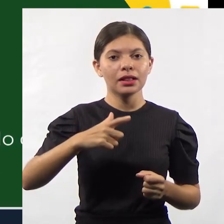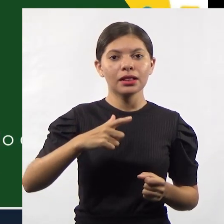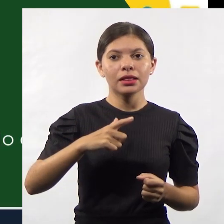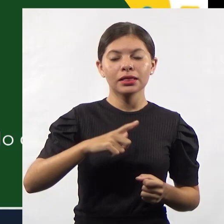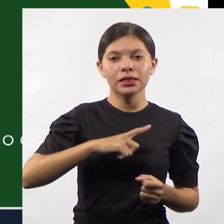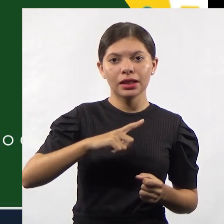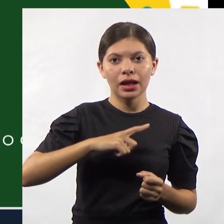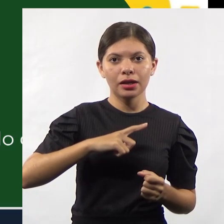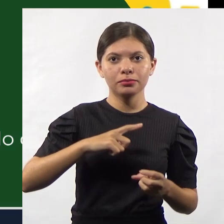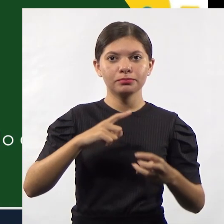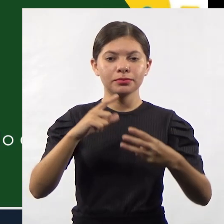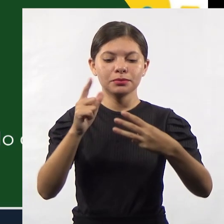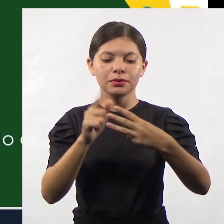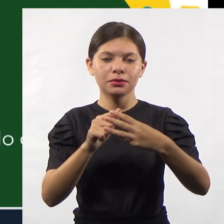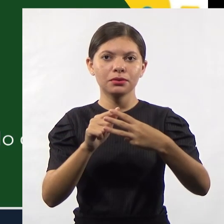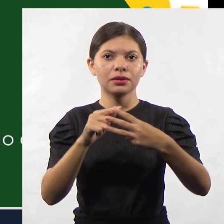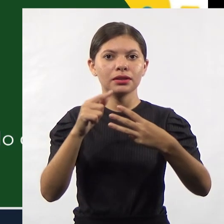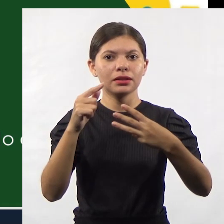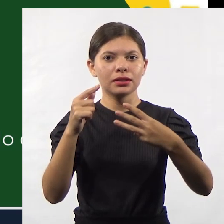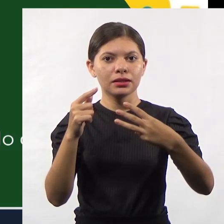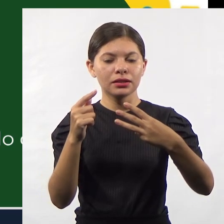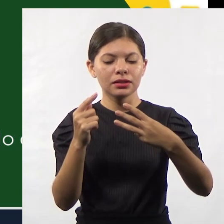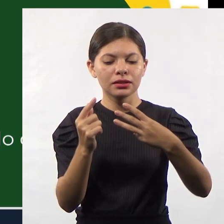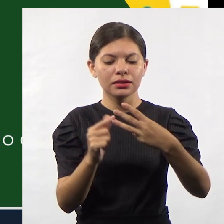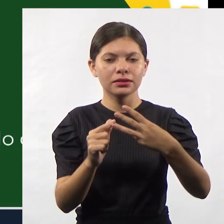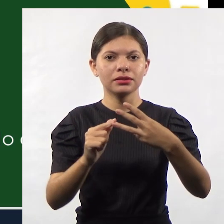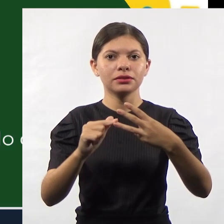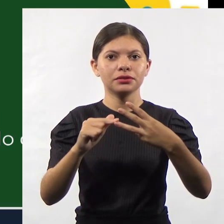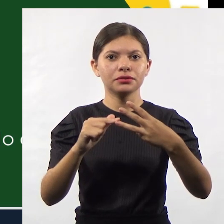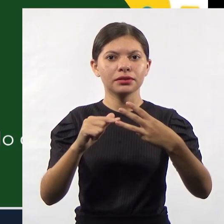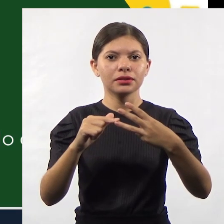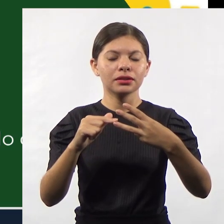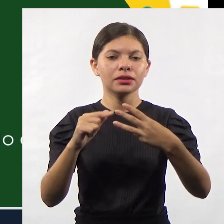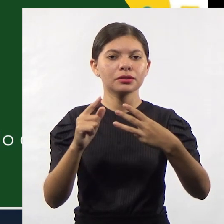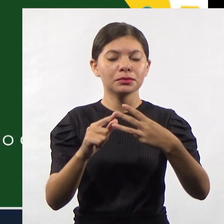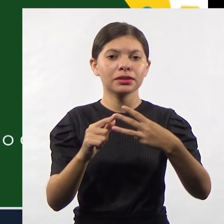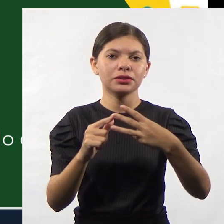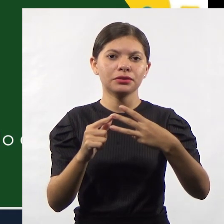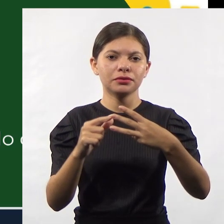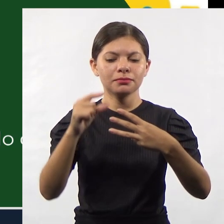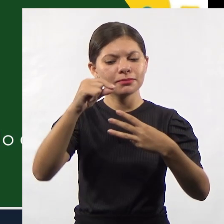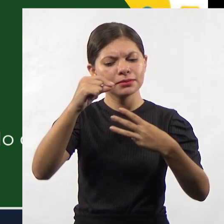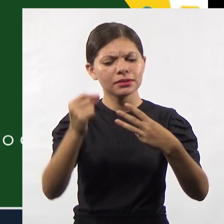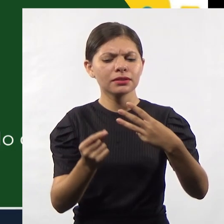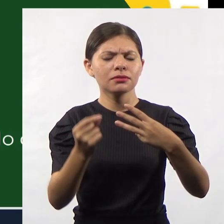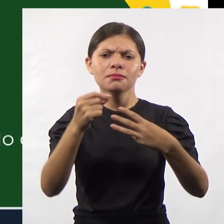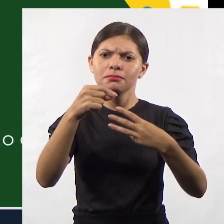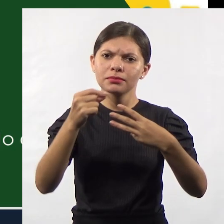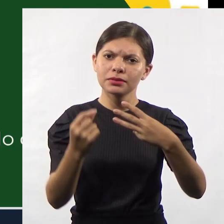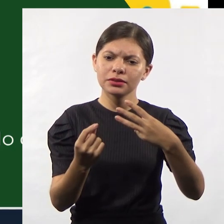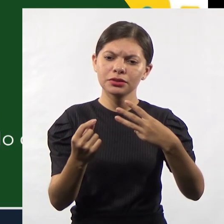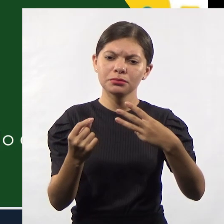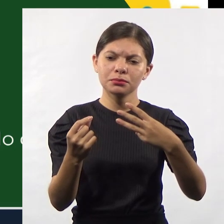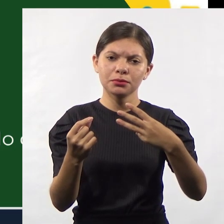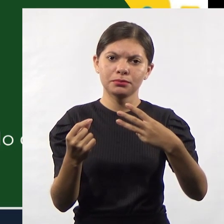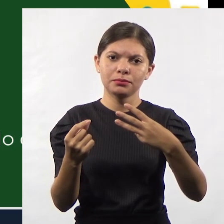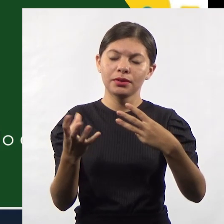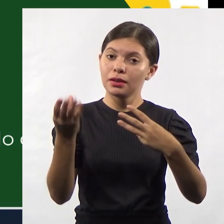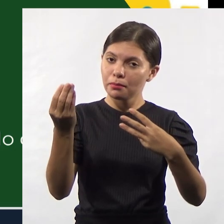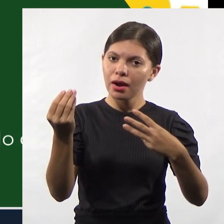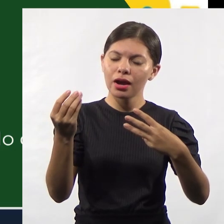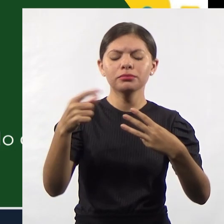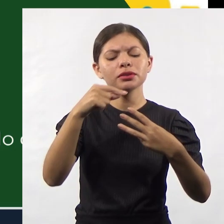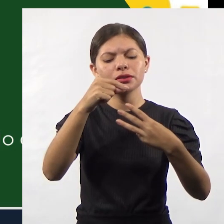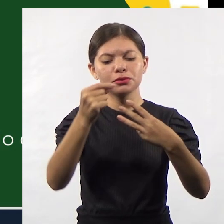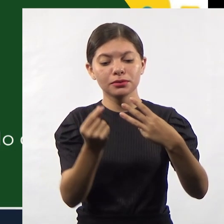tenho exploratória, descritiva, explicativa. Esses são os 3 tipos. Existem